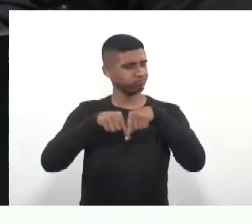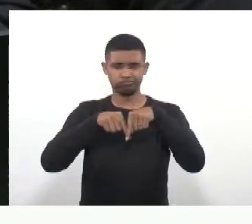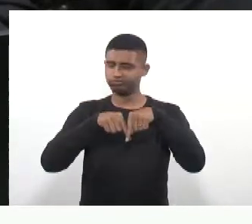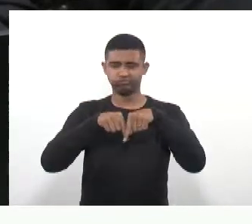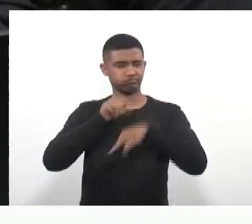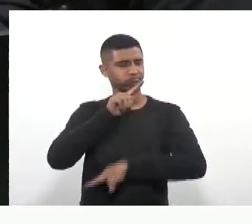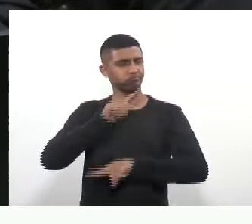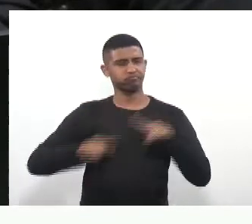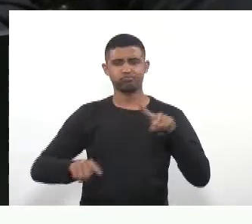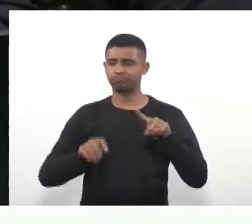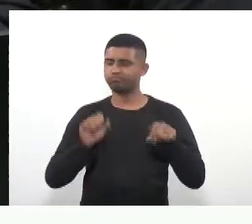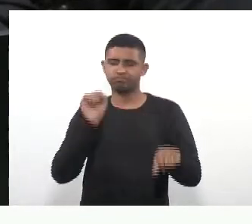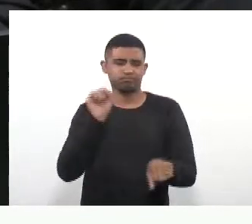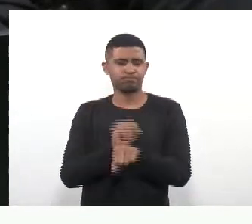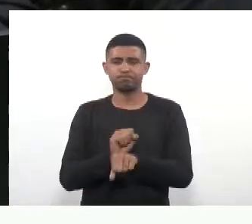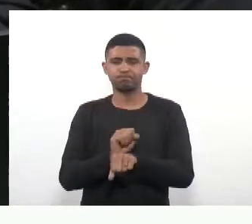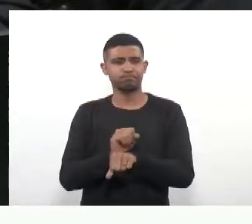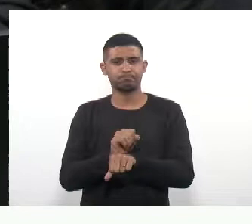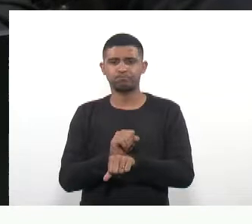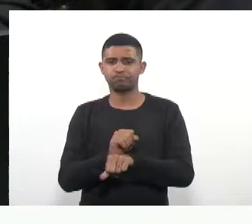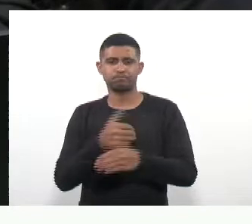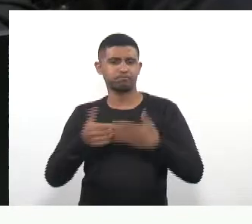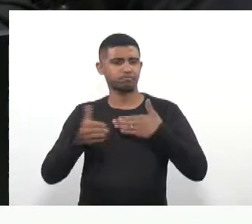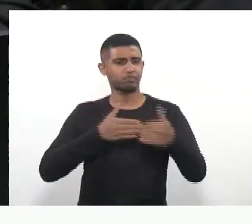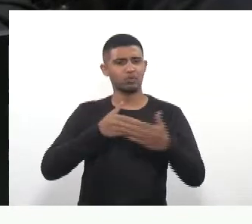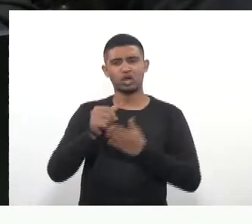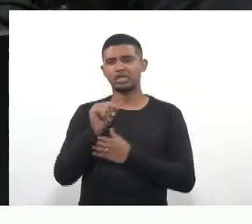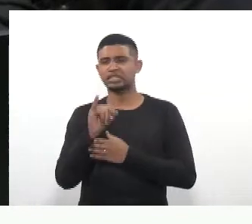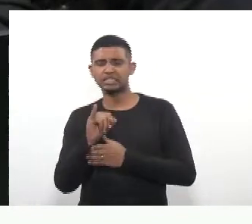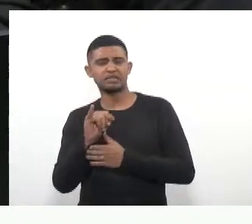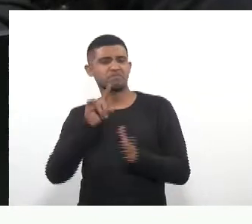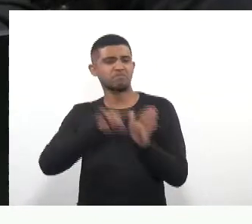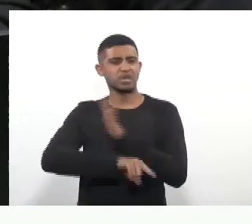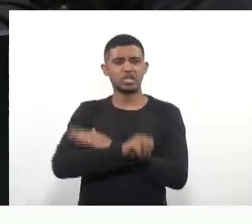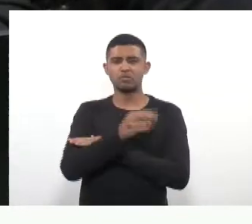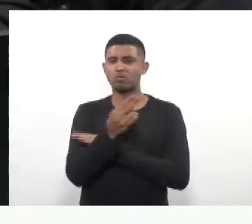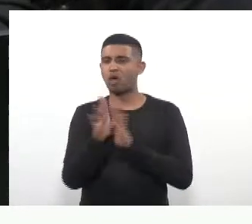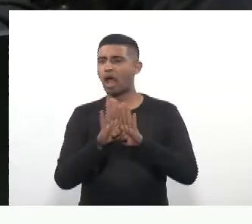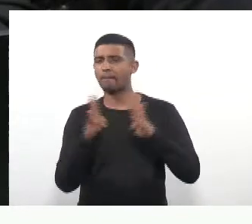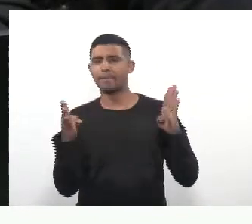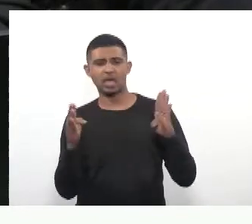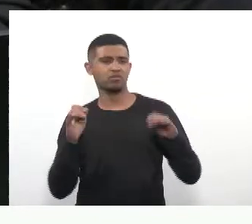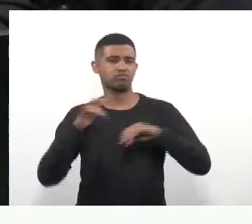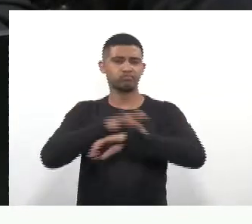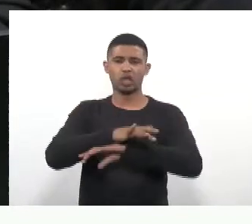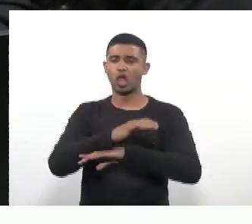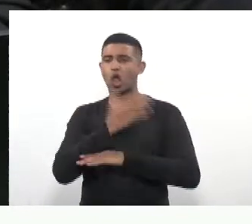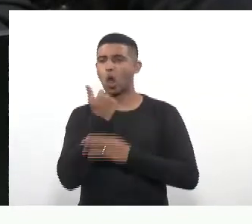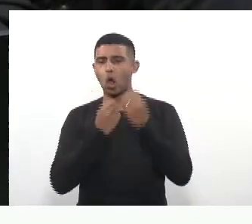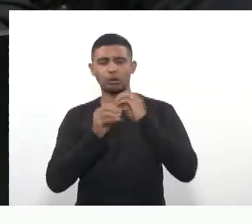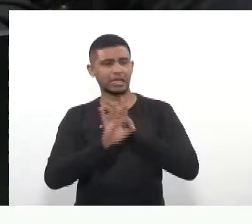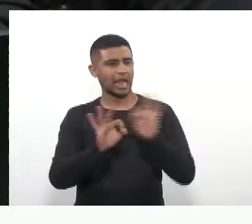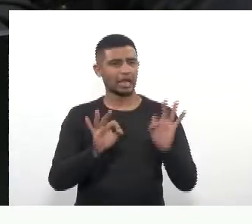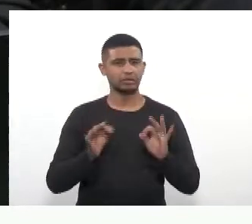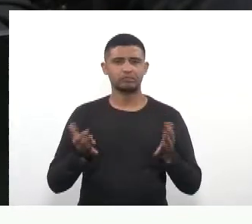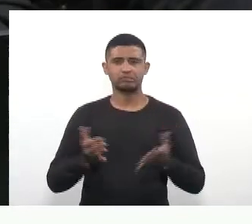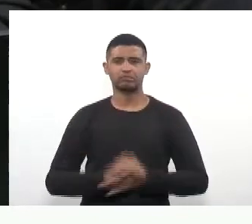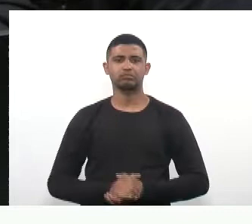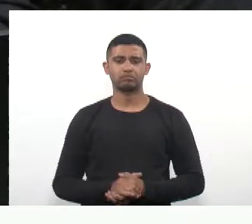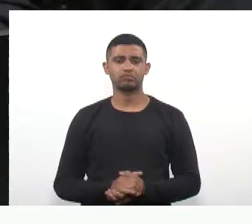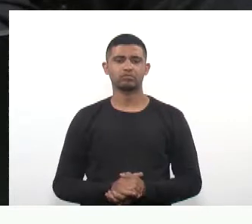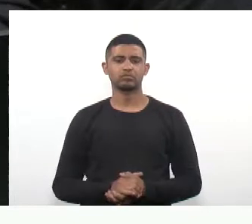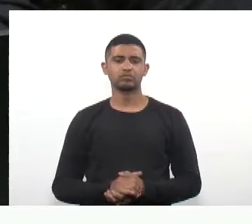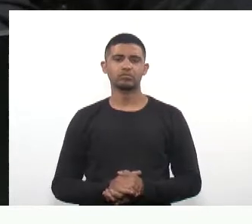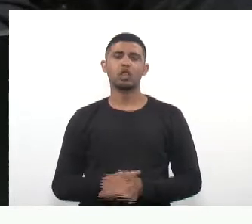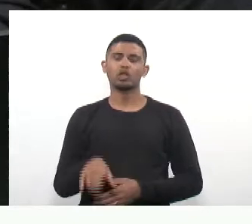mínimo, indiferente se a casa está aberta ou fechada, se está consumida ou não. E a gente irá